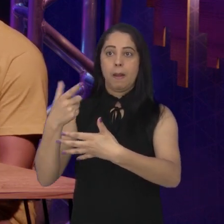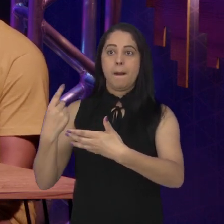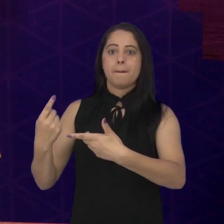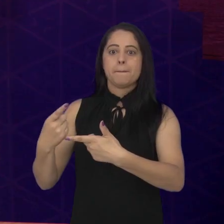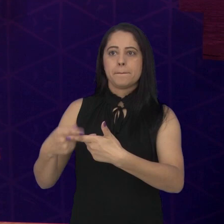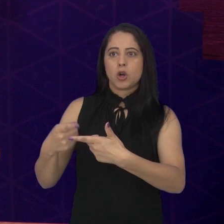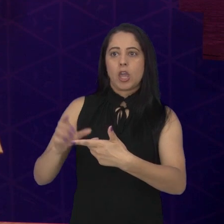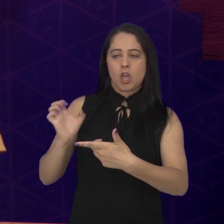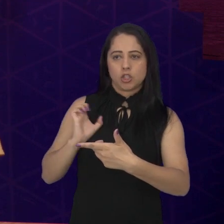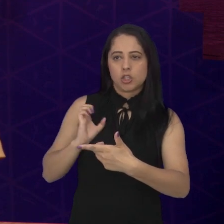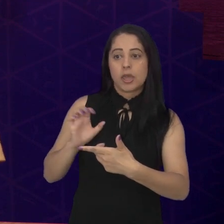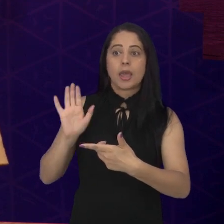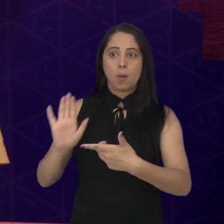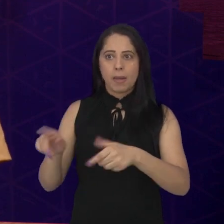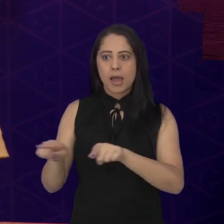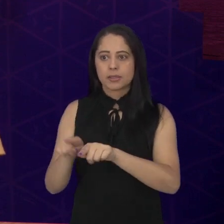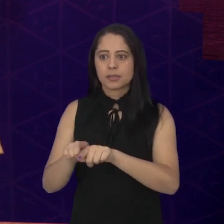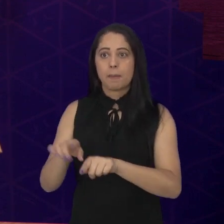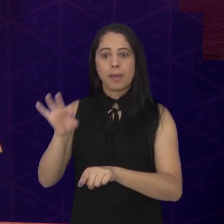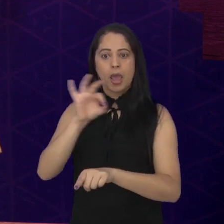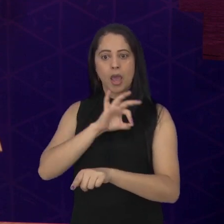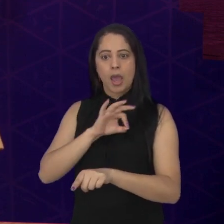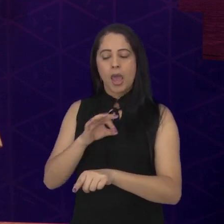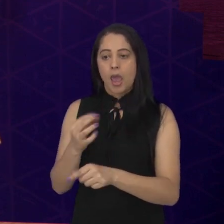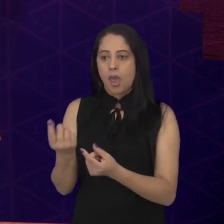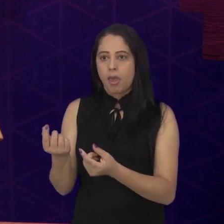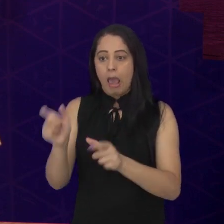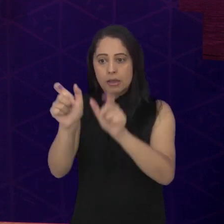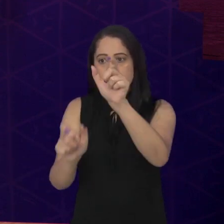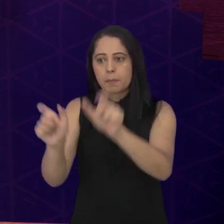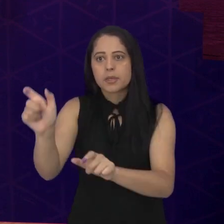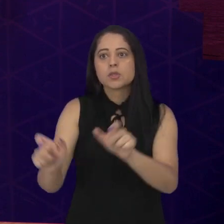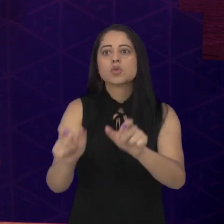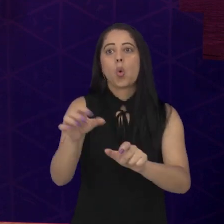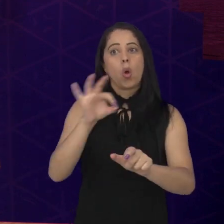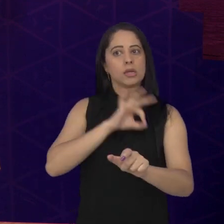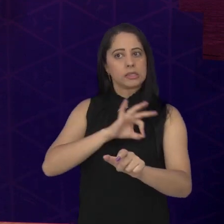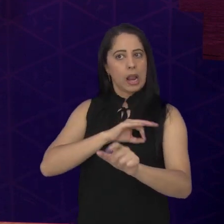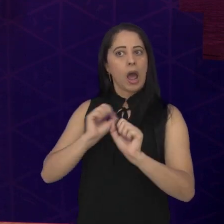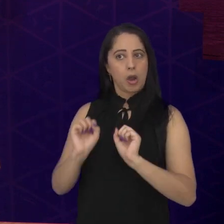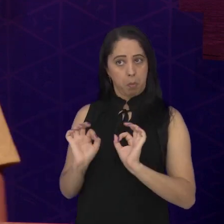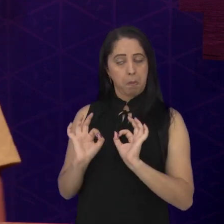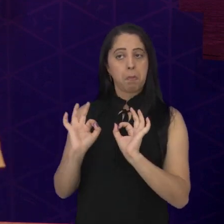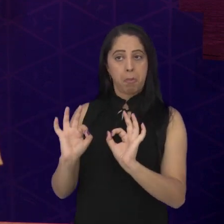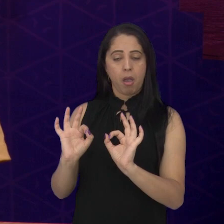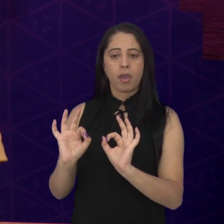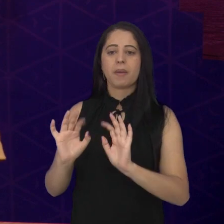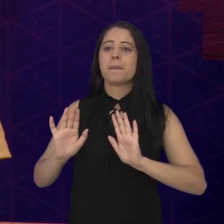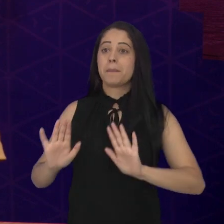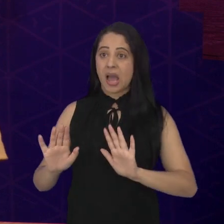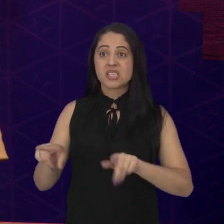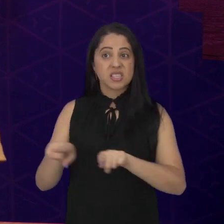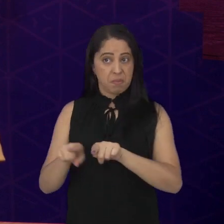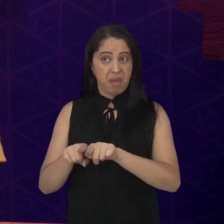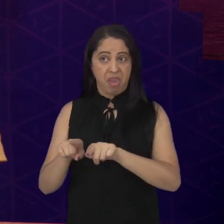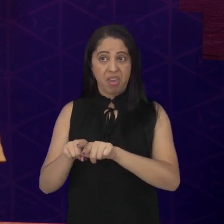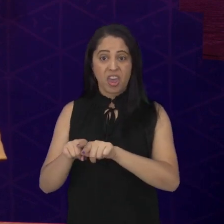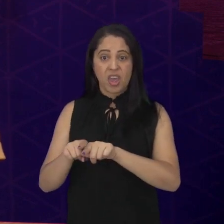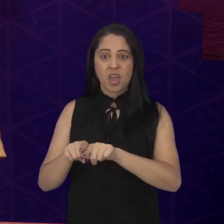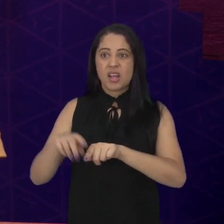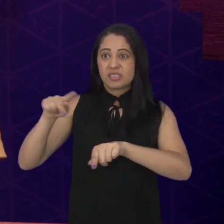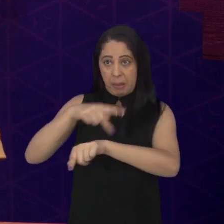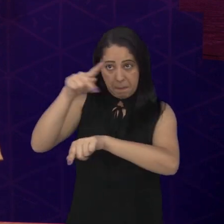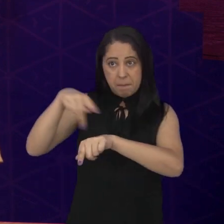Mas a renda é bem distribuída, são países que têm bastante dinheiro para o número de gente que eles têm lá dentro, né? Mas a gente tem